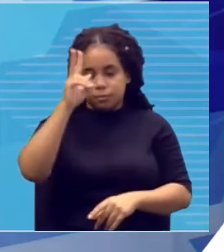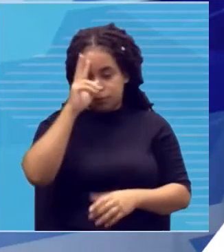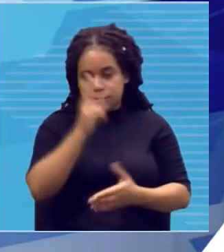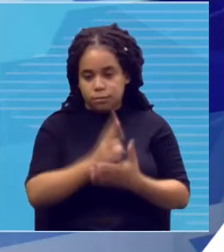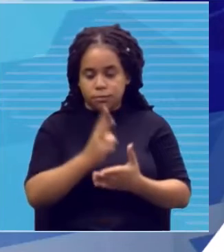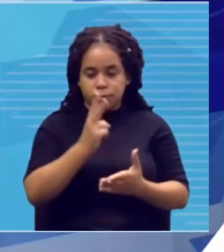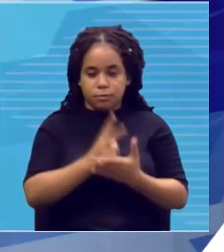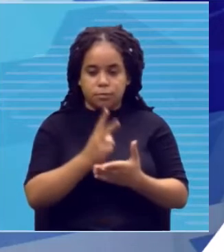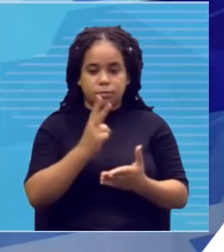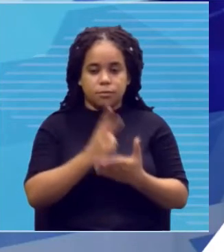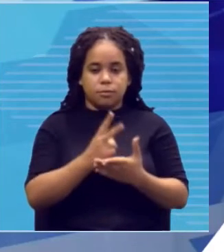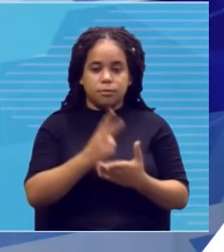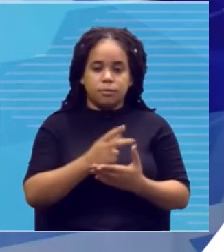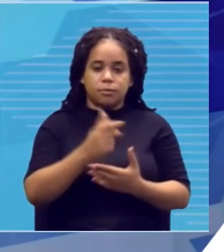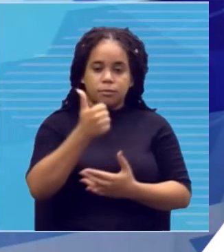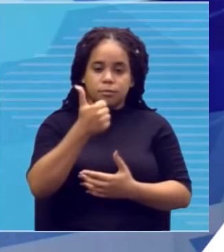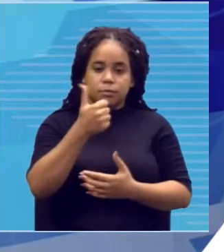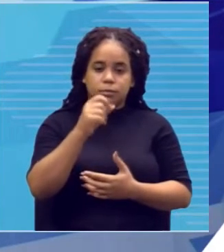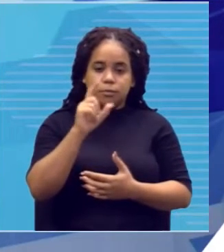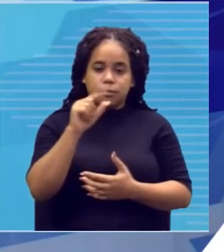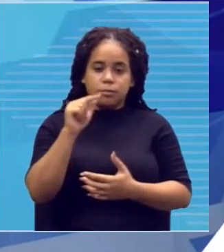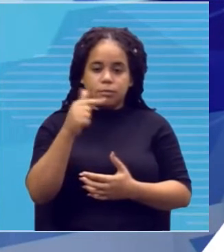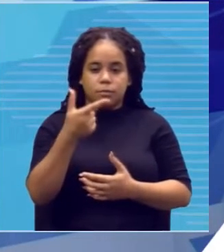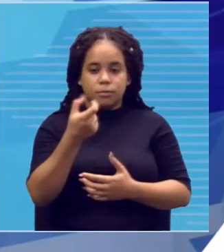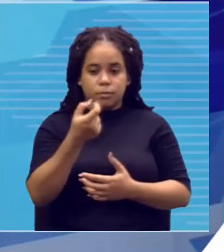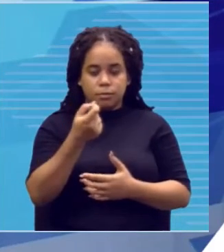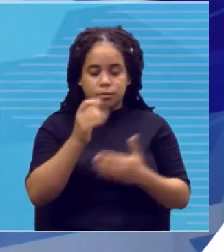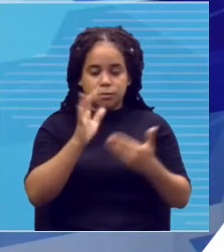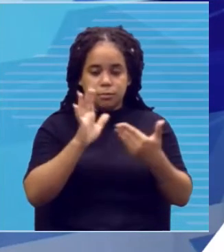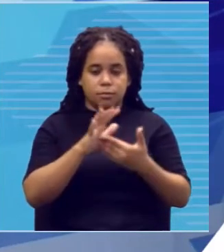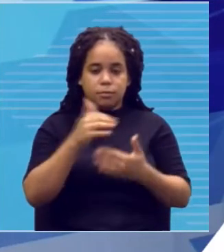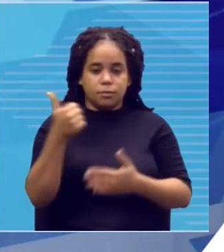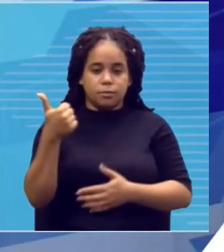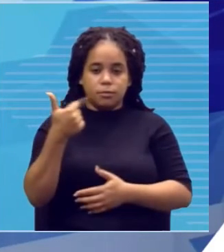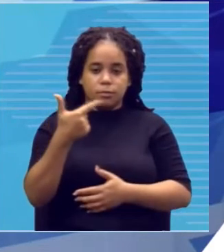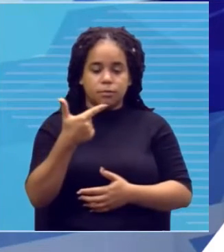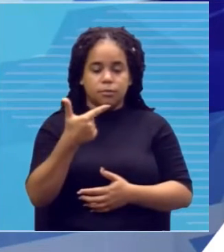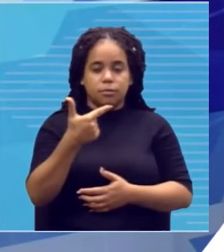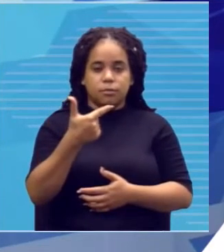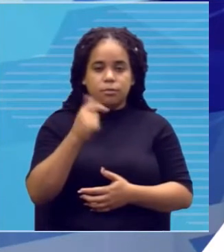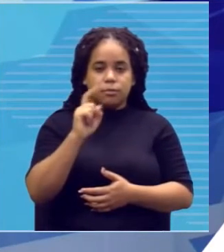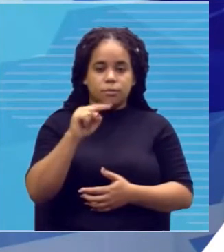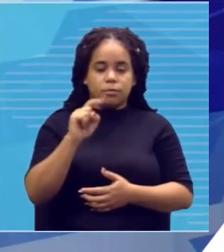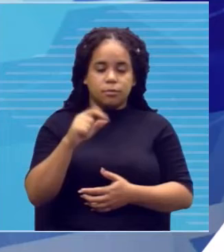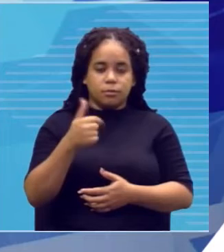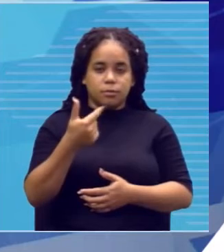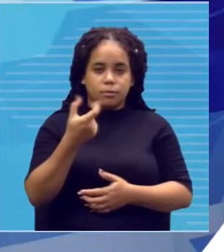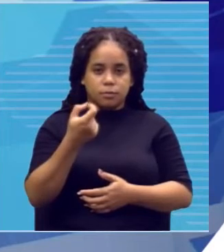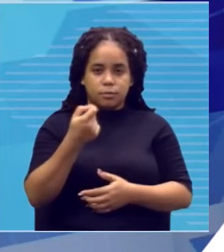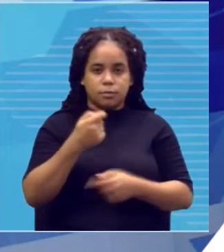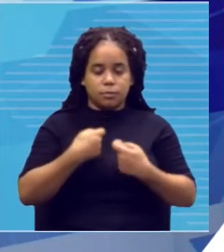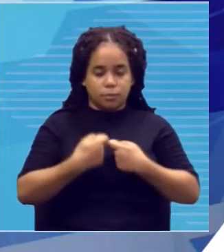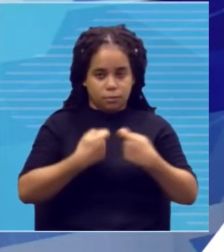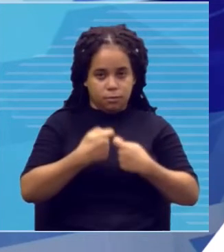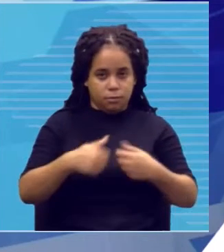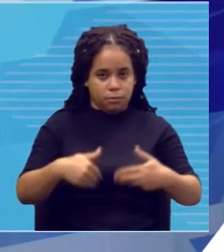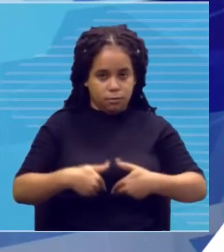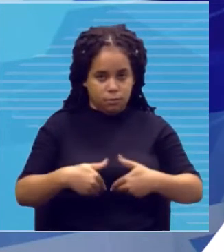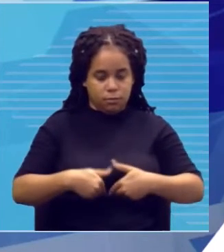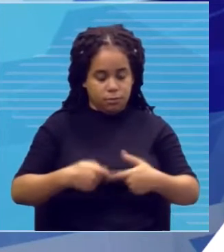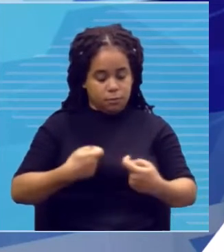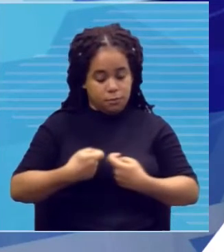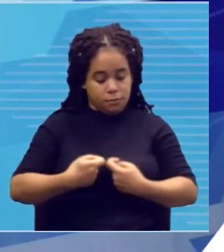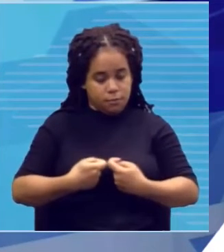de 10 e 20 até 12:20 tá segura fome segura fome a gente vai até